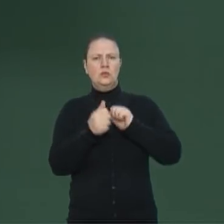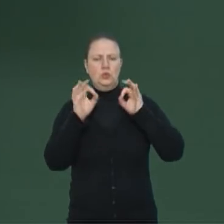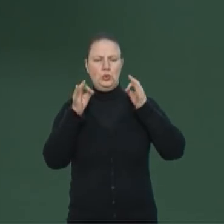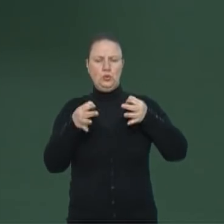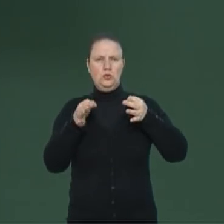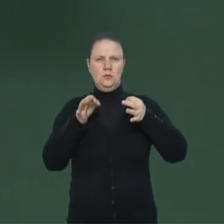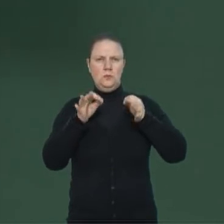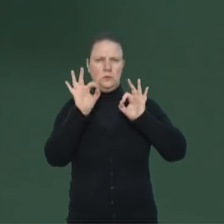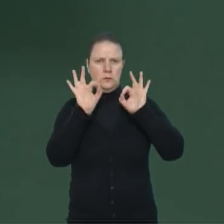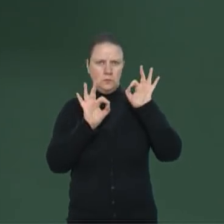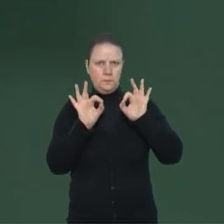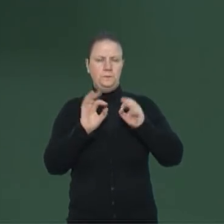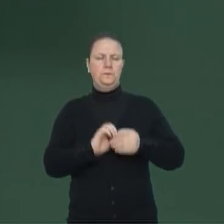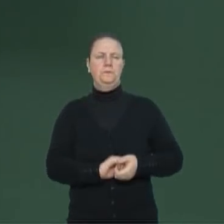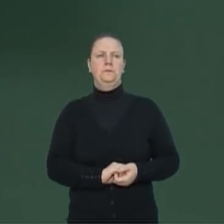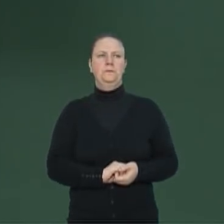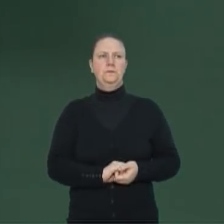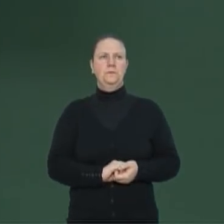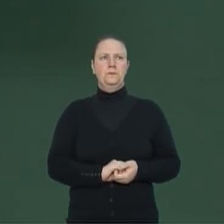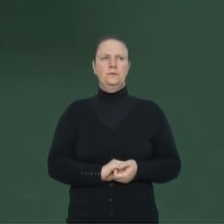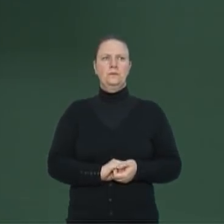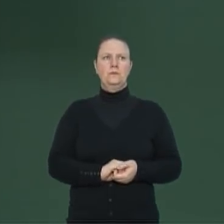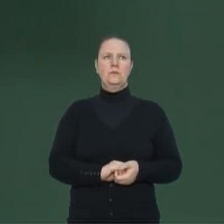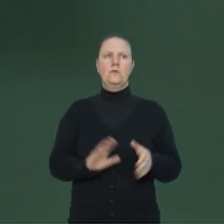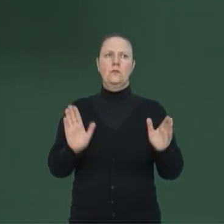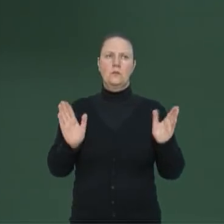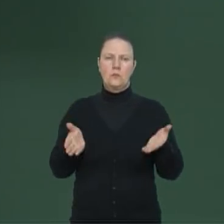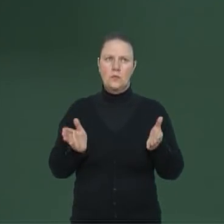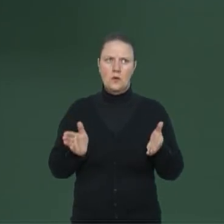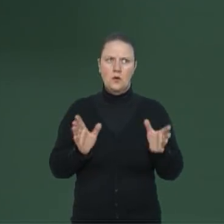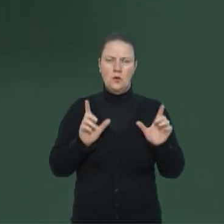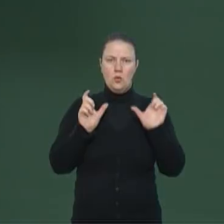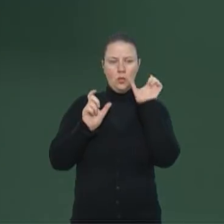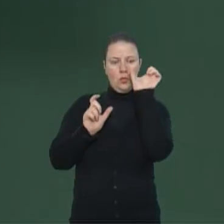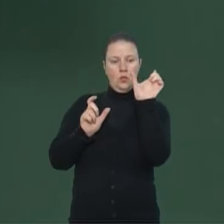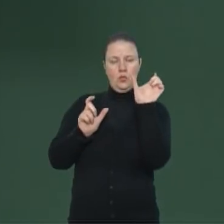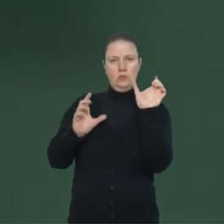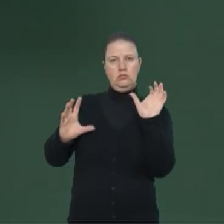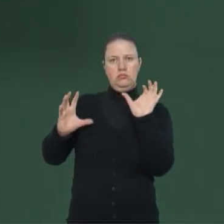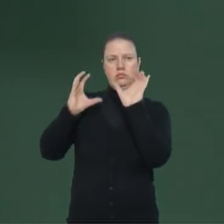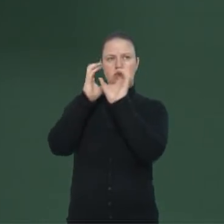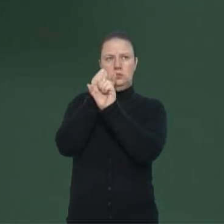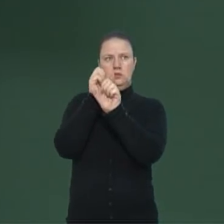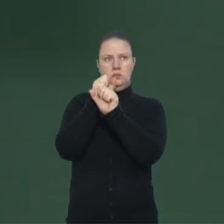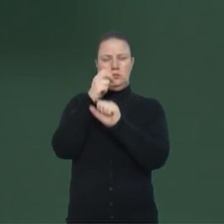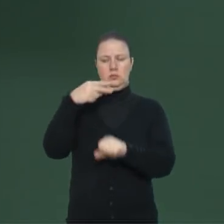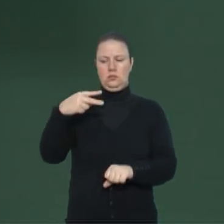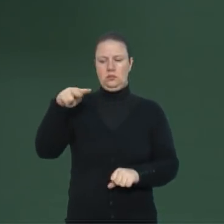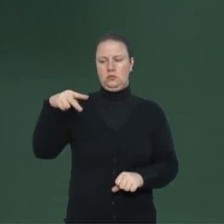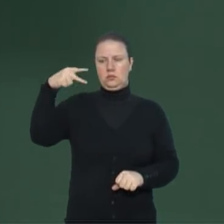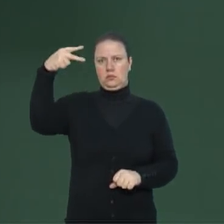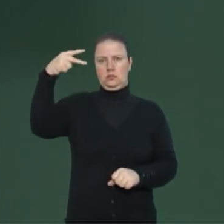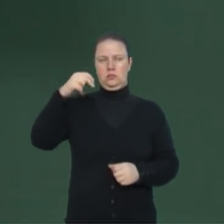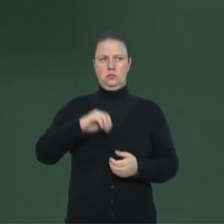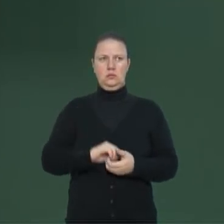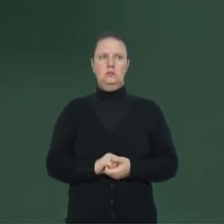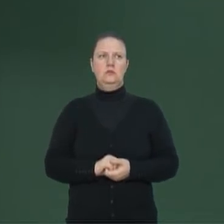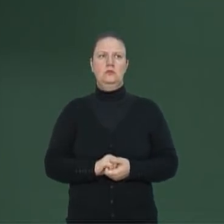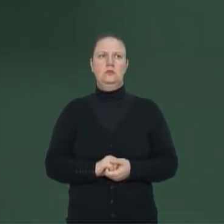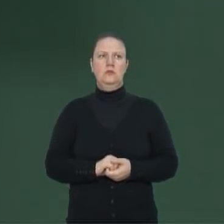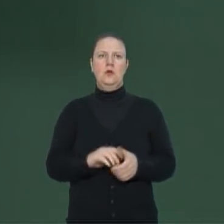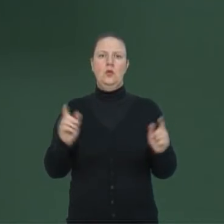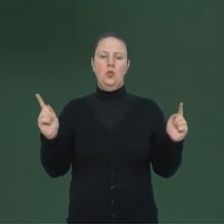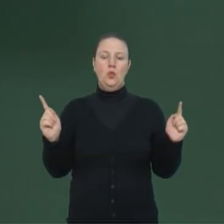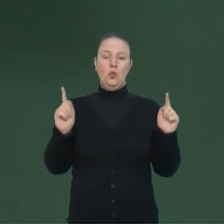notáveis que a gente tem lá, ok? Então isso daqui tudo, somando lá o 2 ao quadrado aqui, então isso aqui se